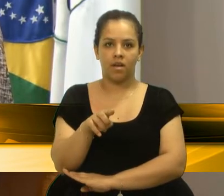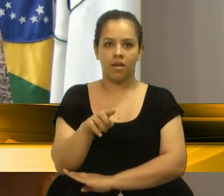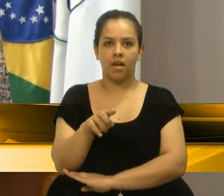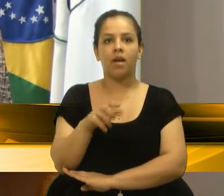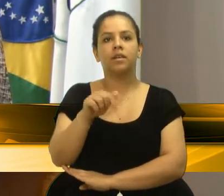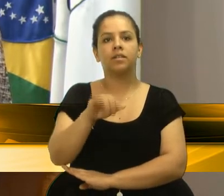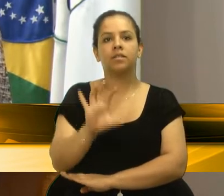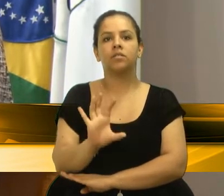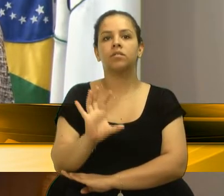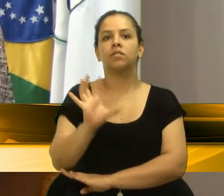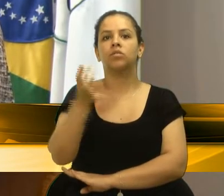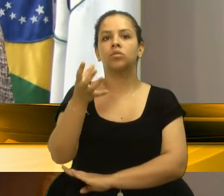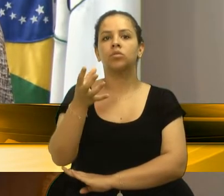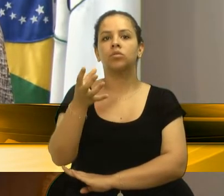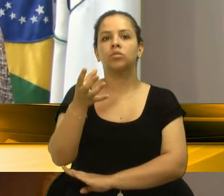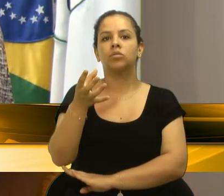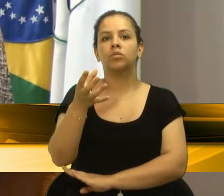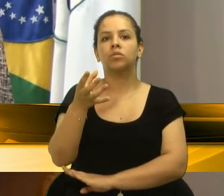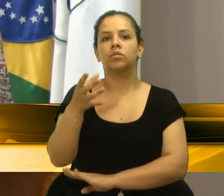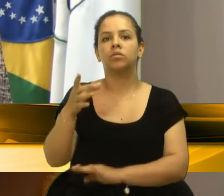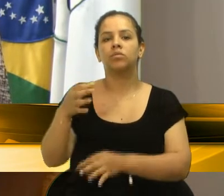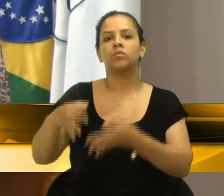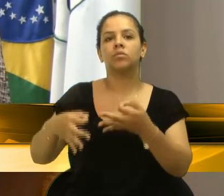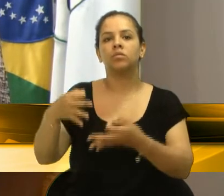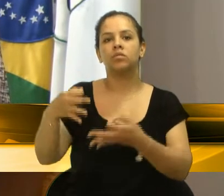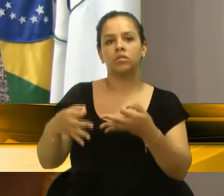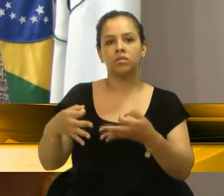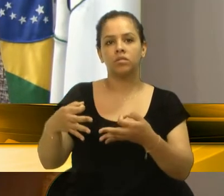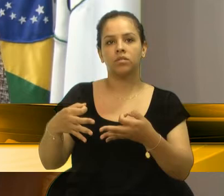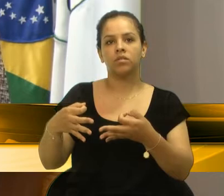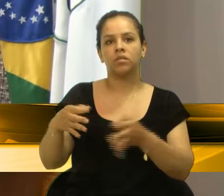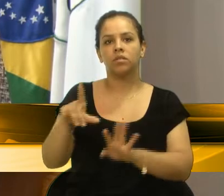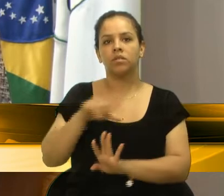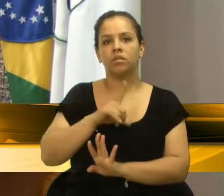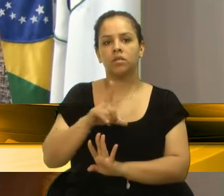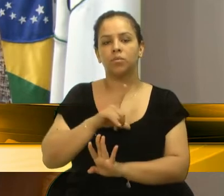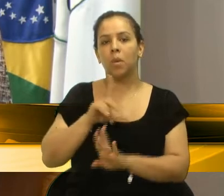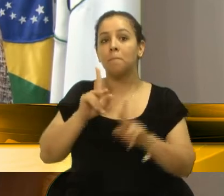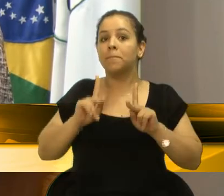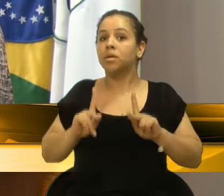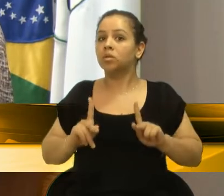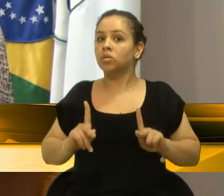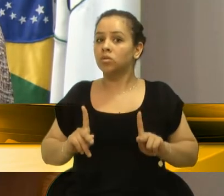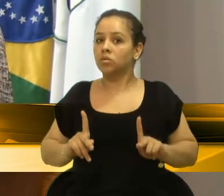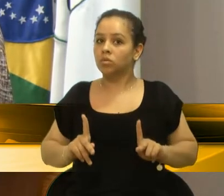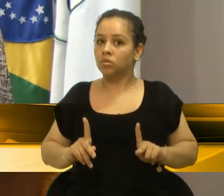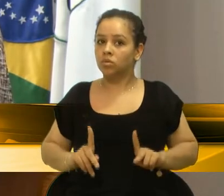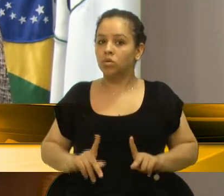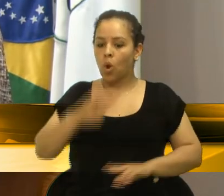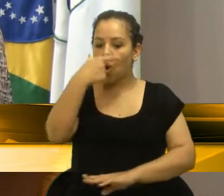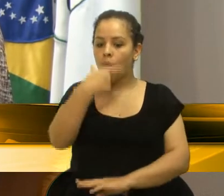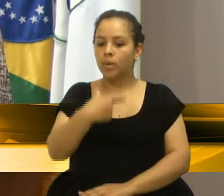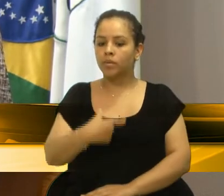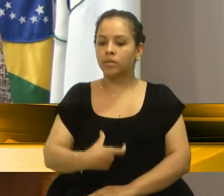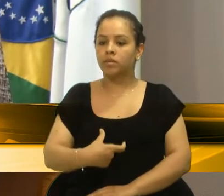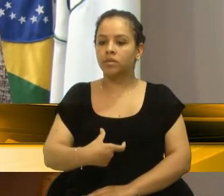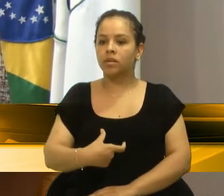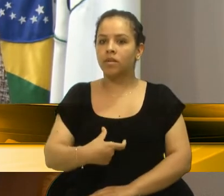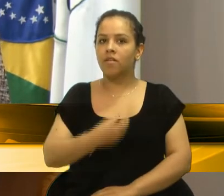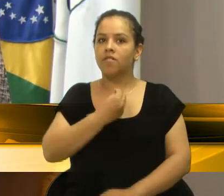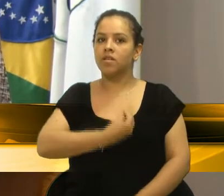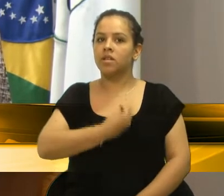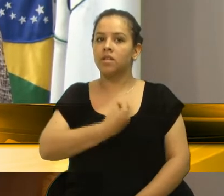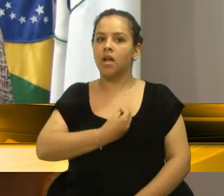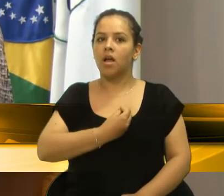o julgamento das relações interpessoais e comportamentos da vida privada